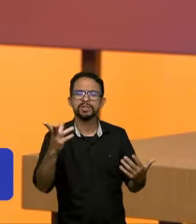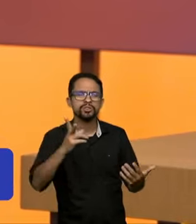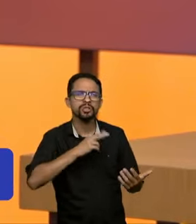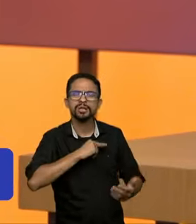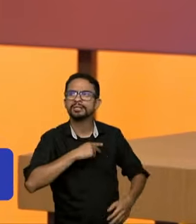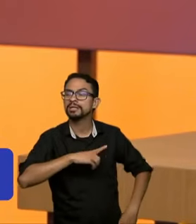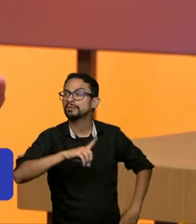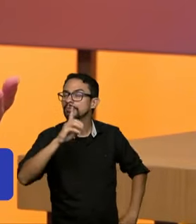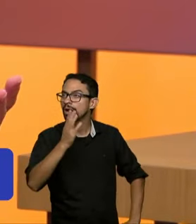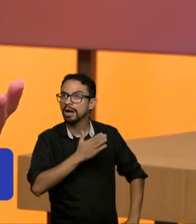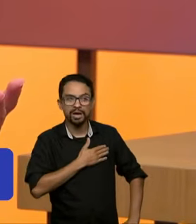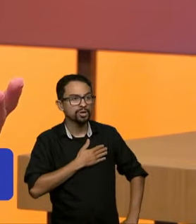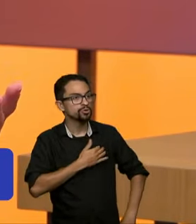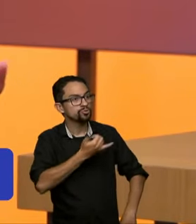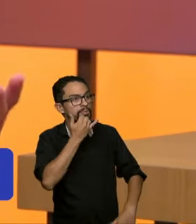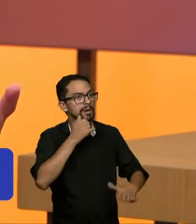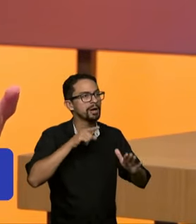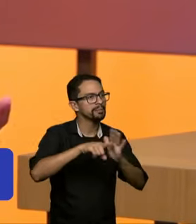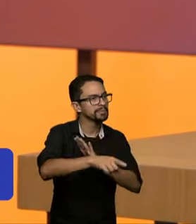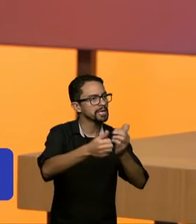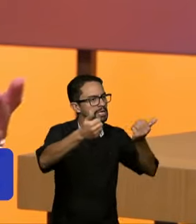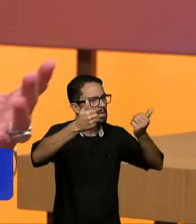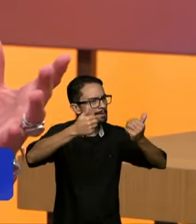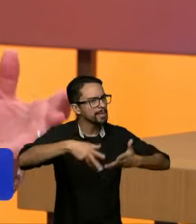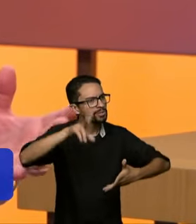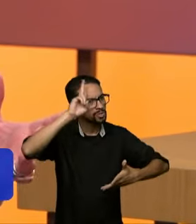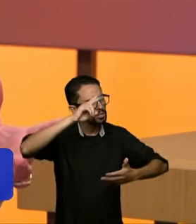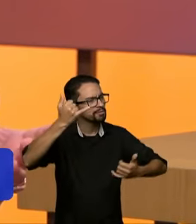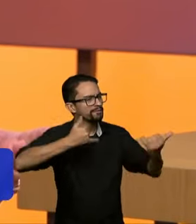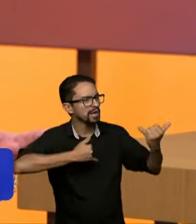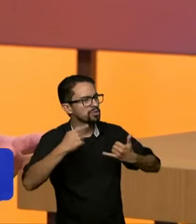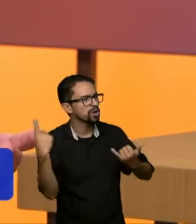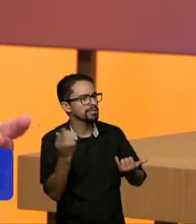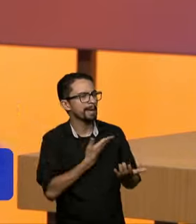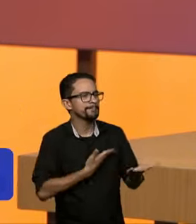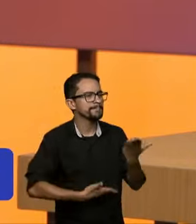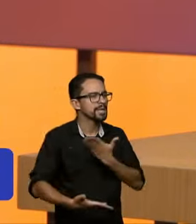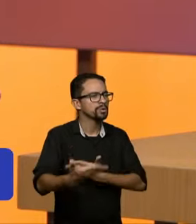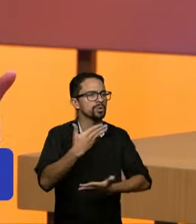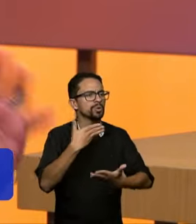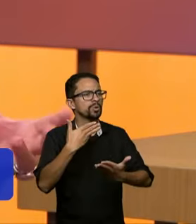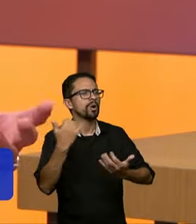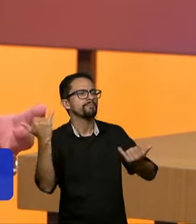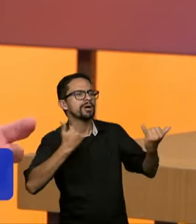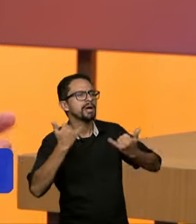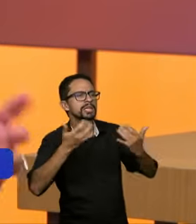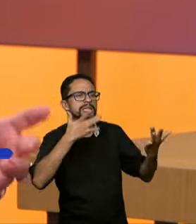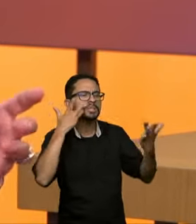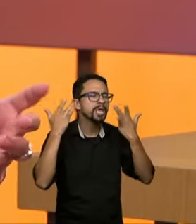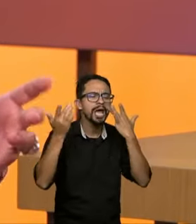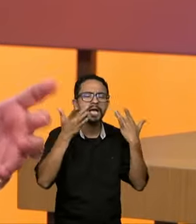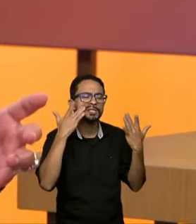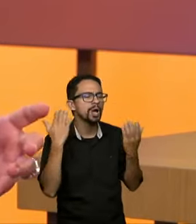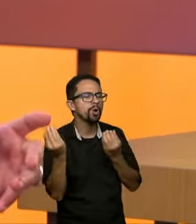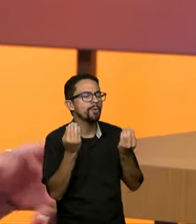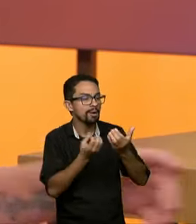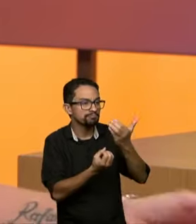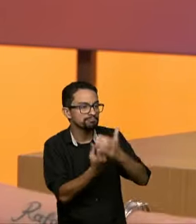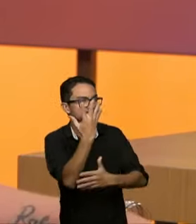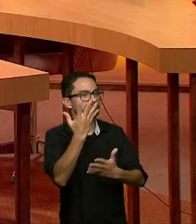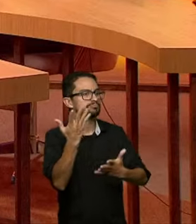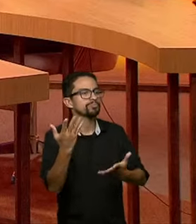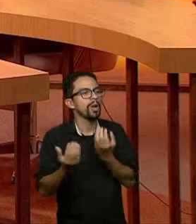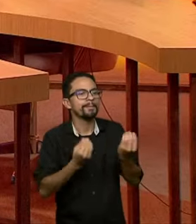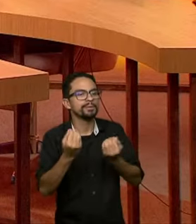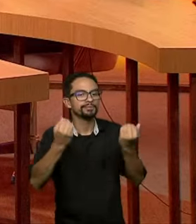do céu, primeiro conta a história pra gente aqui, pro nosso público, pros nossos colegas aqui. E me conta como é que foi a história da peça, como é que surgiu pra você montar esse